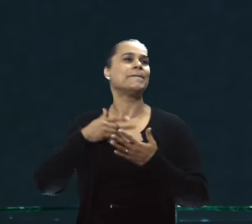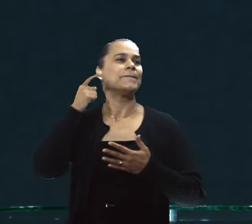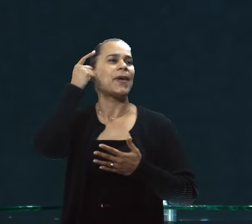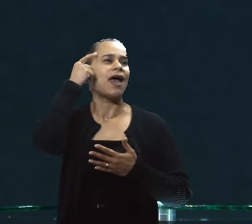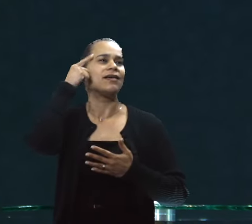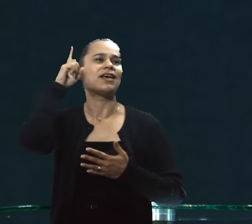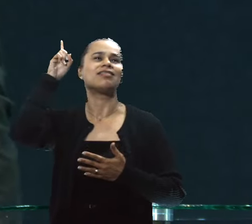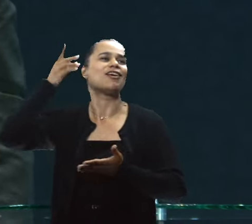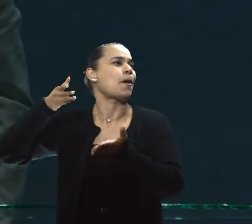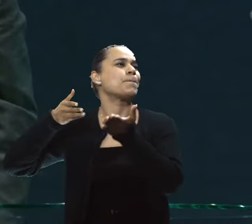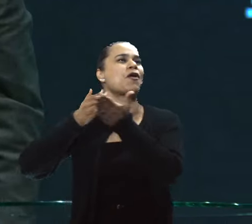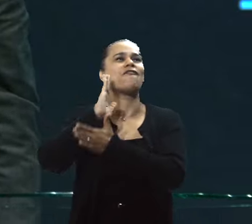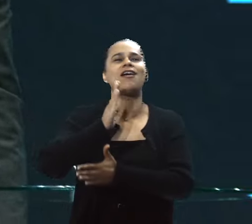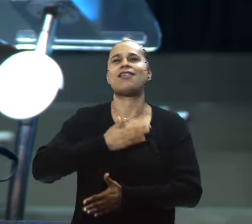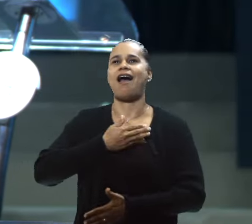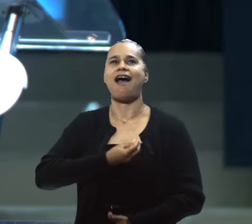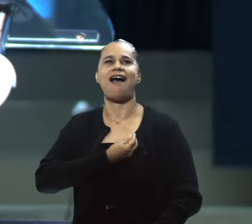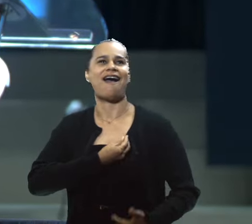deu certo.